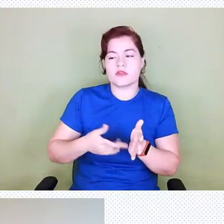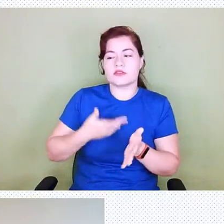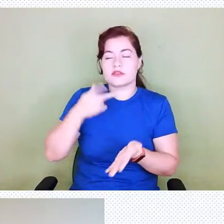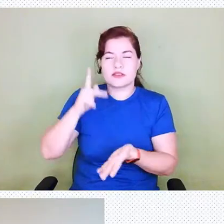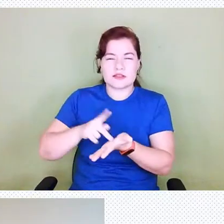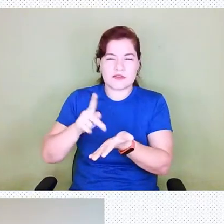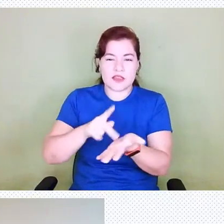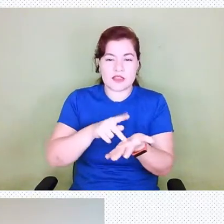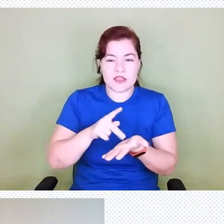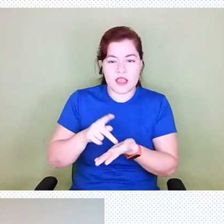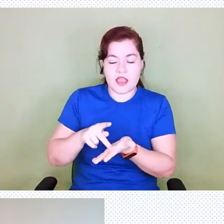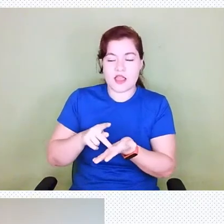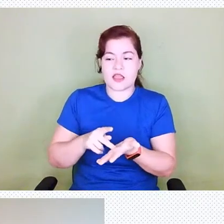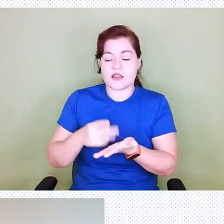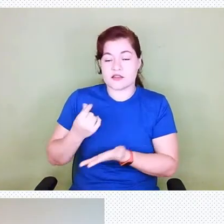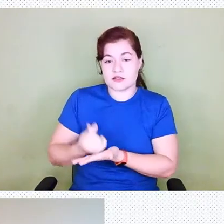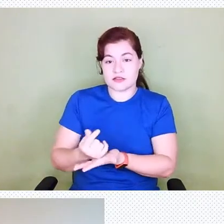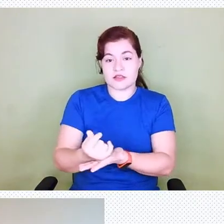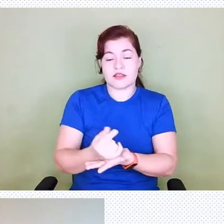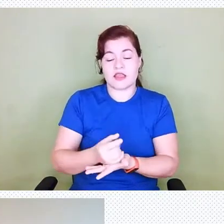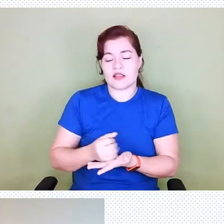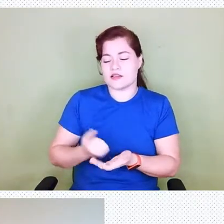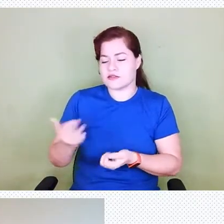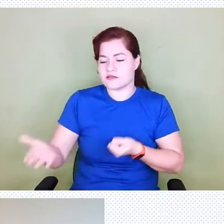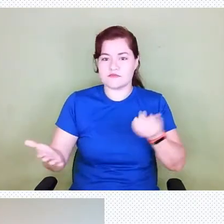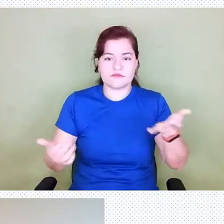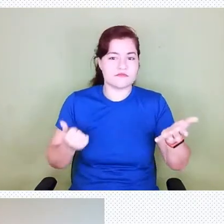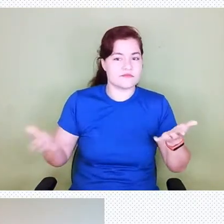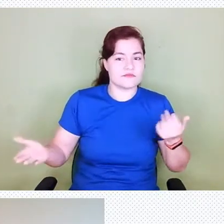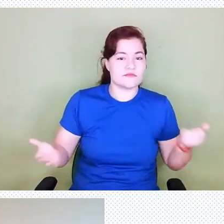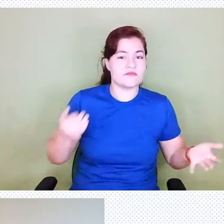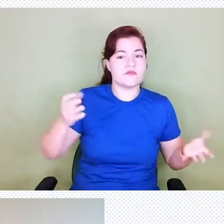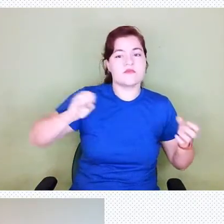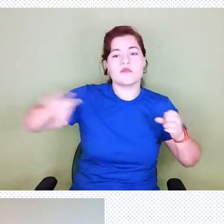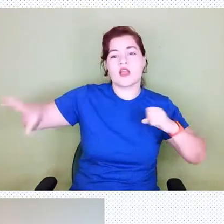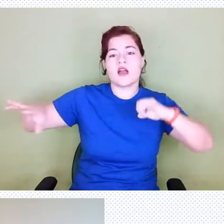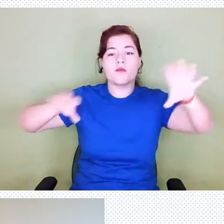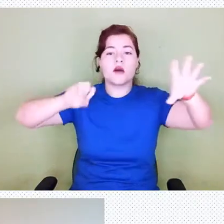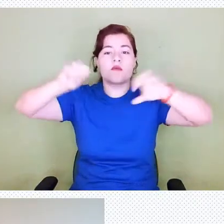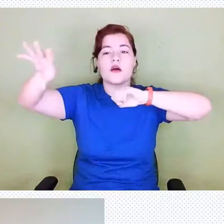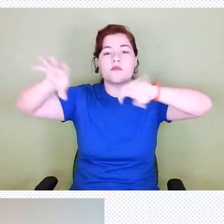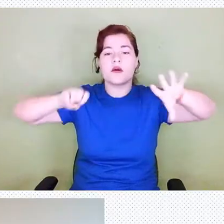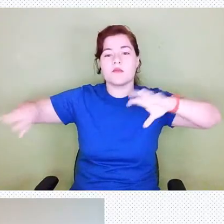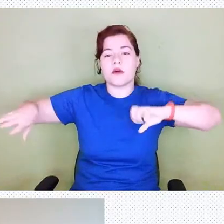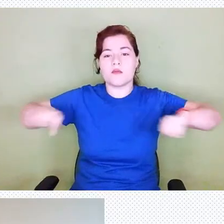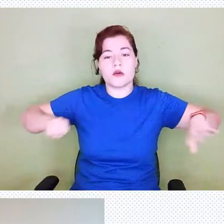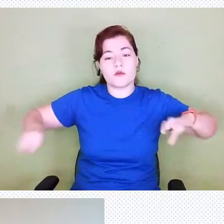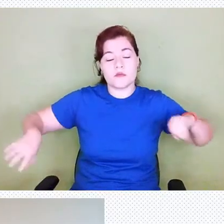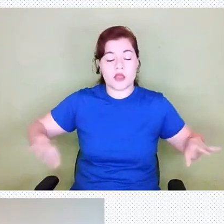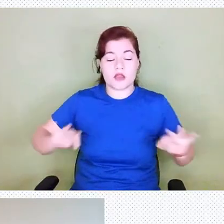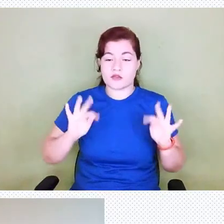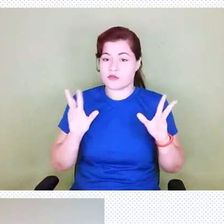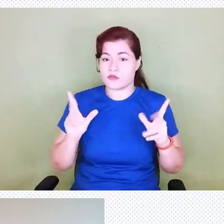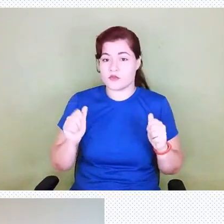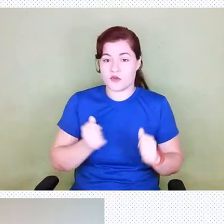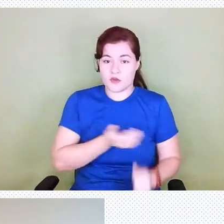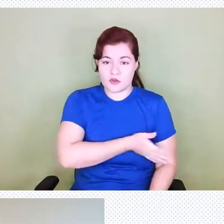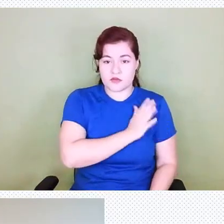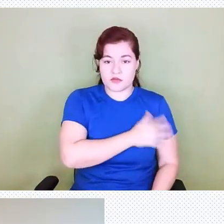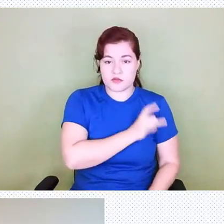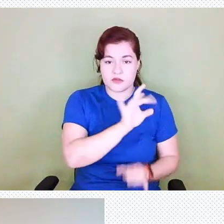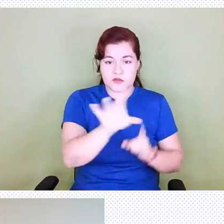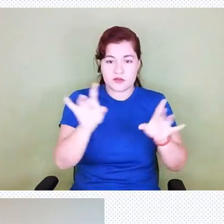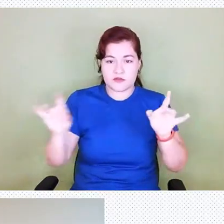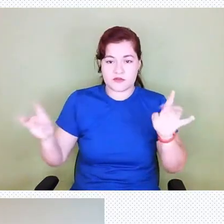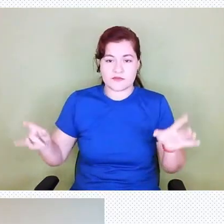eternas, elas caem em todos os corações, ainda que tomem diversas